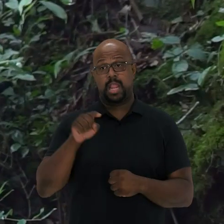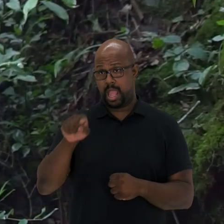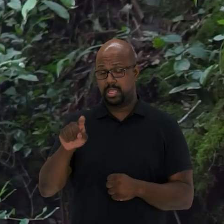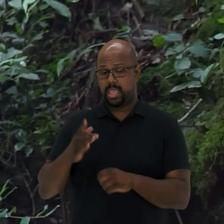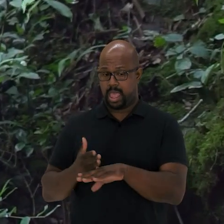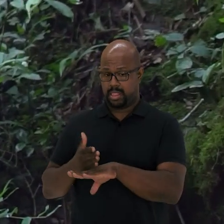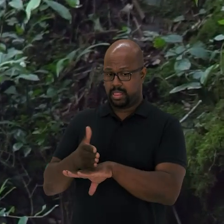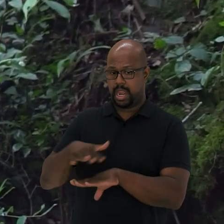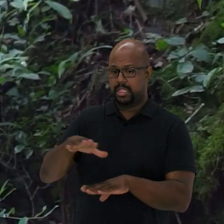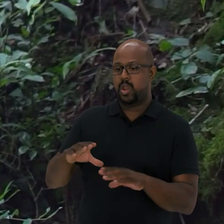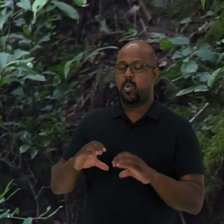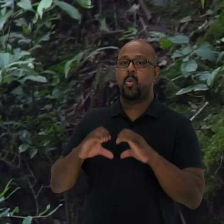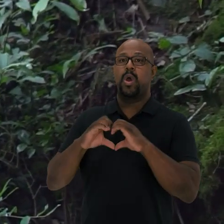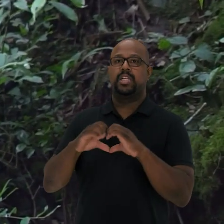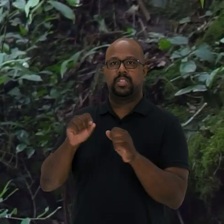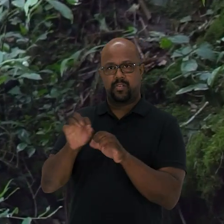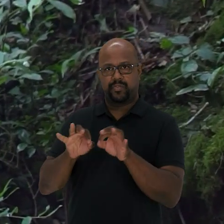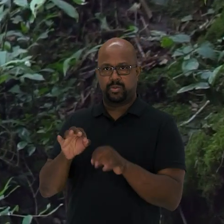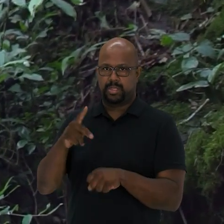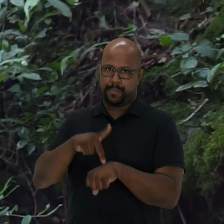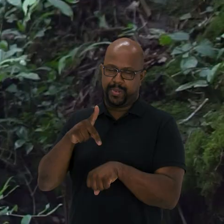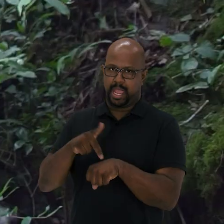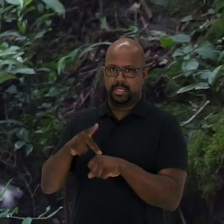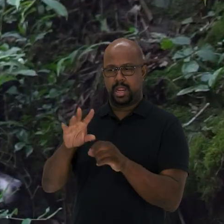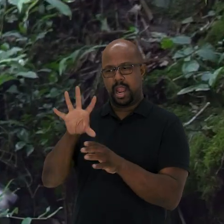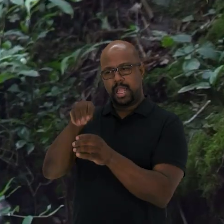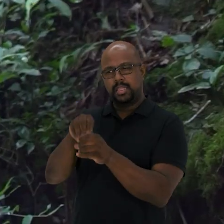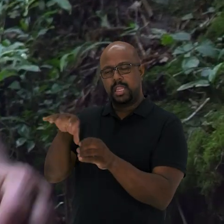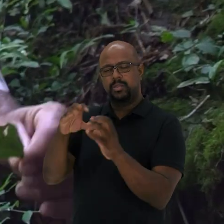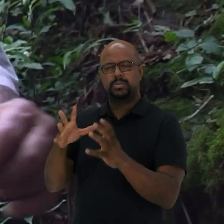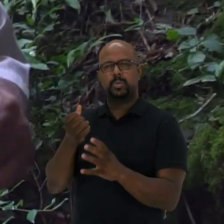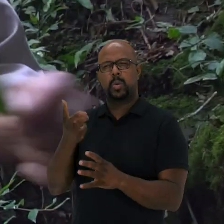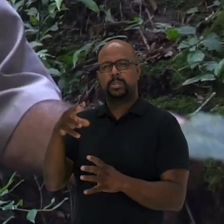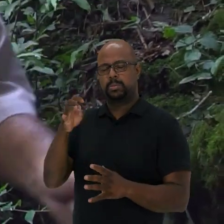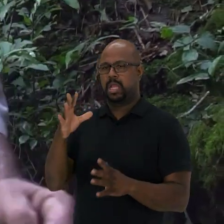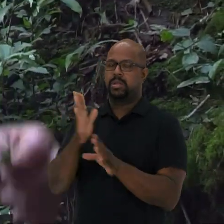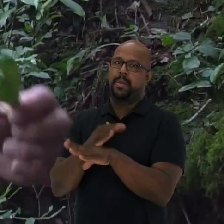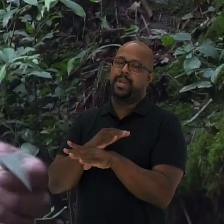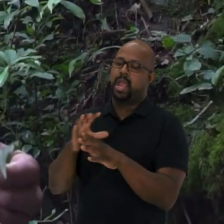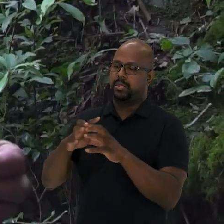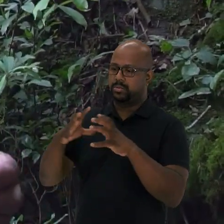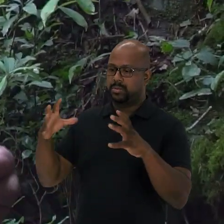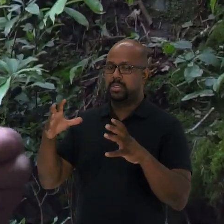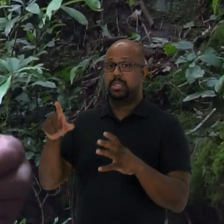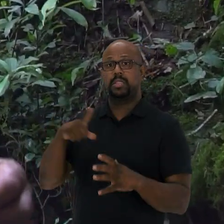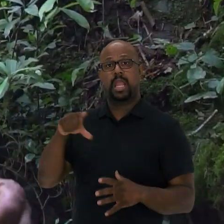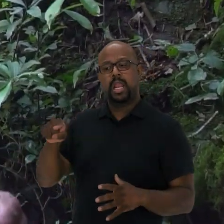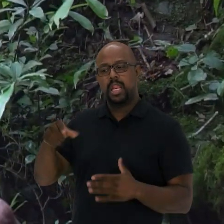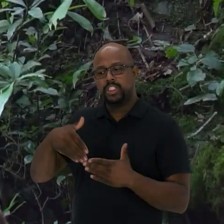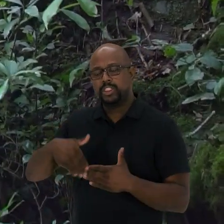Aqui é a entrada, né, onde era um coração feito na pedra para dentro. Ele tinha uns quantos metros aberto,